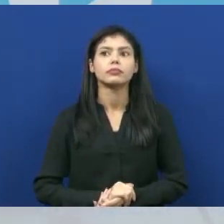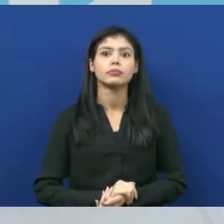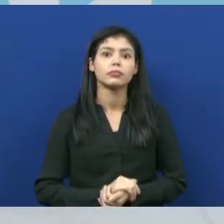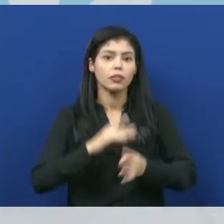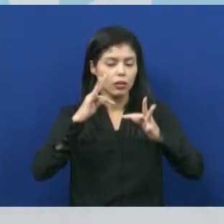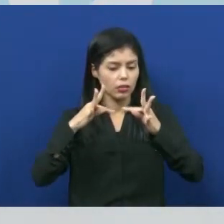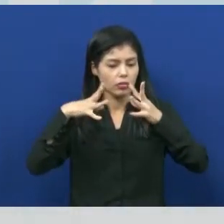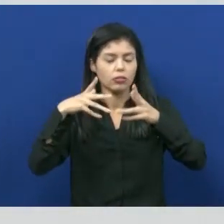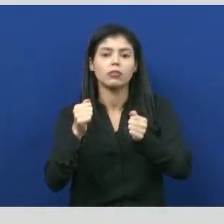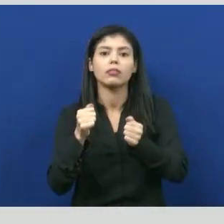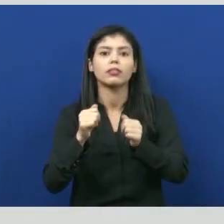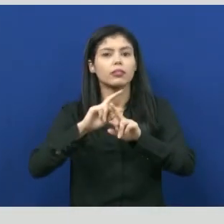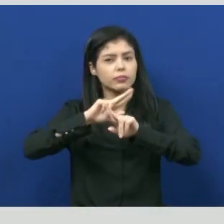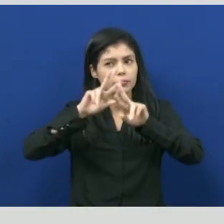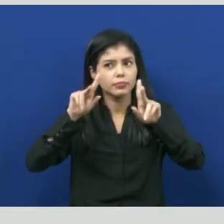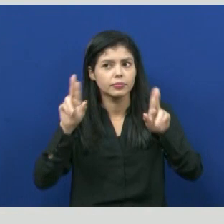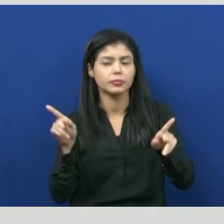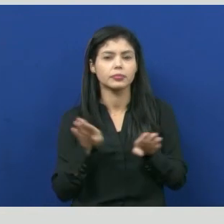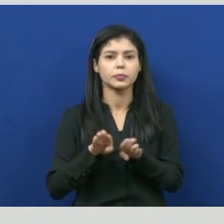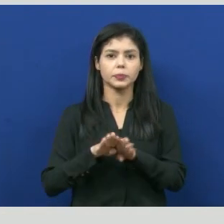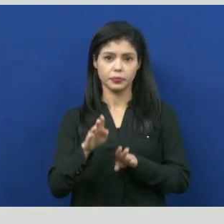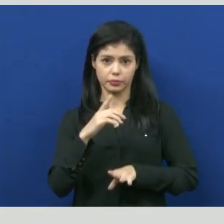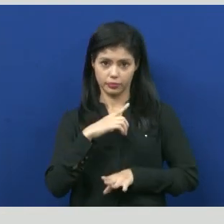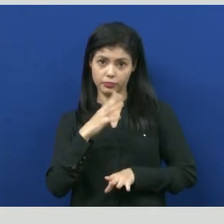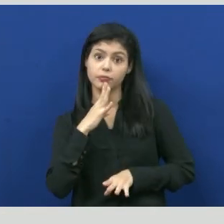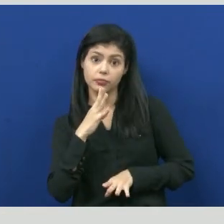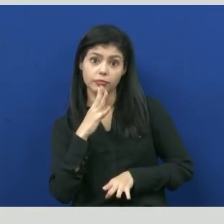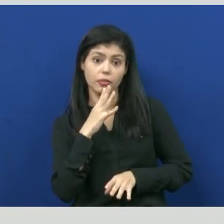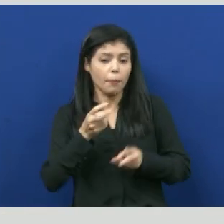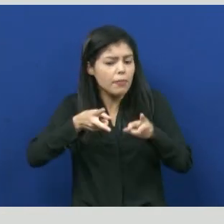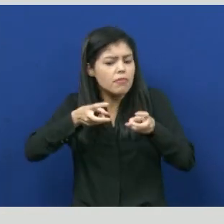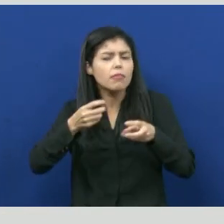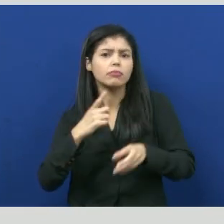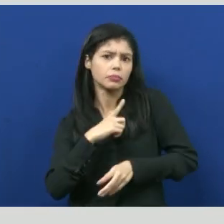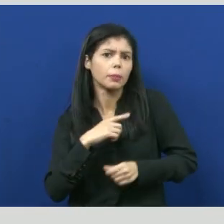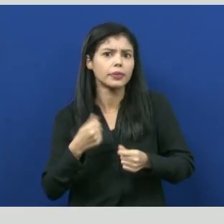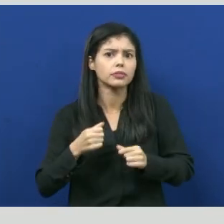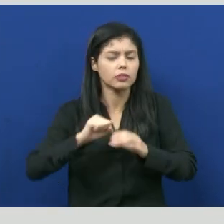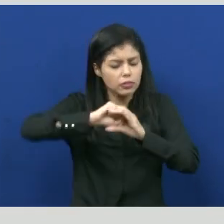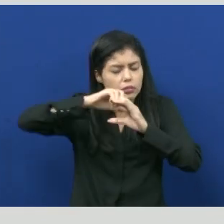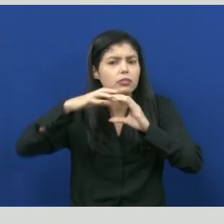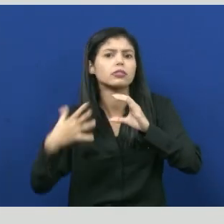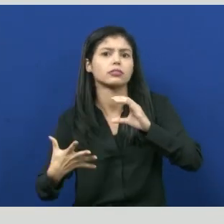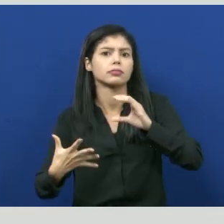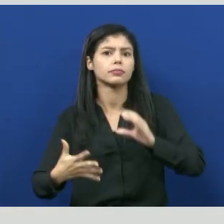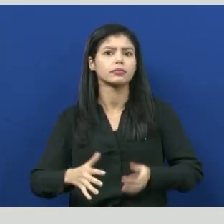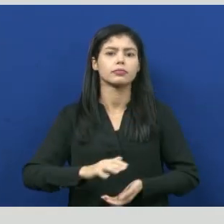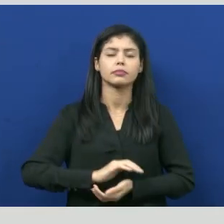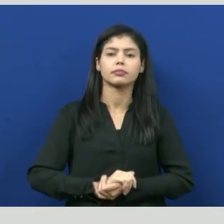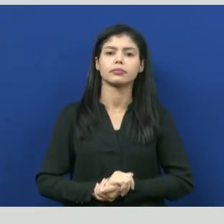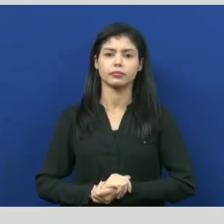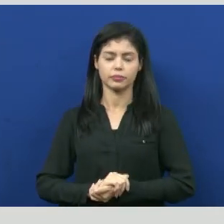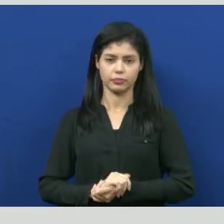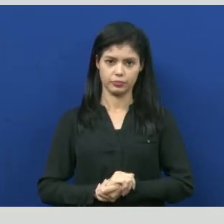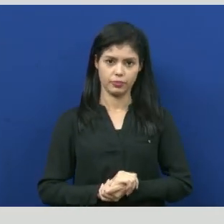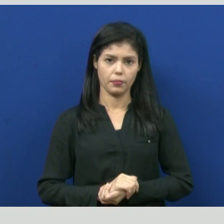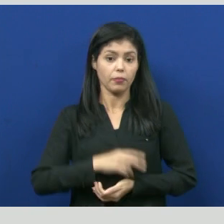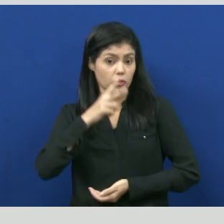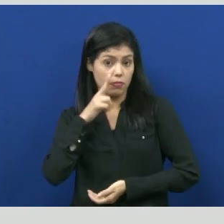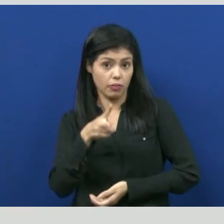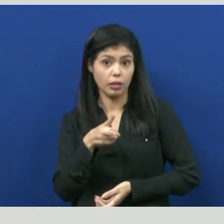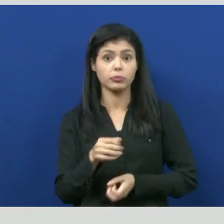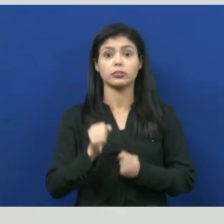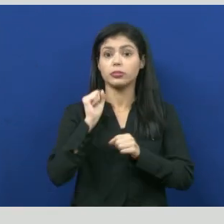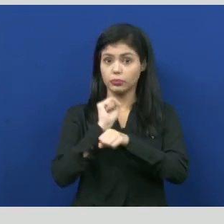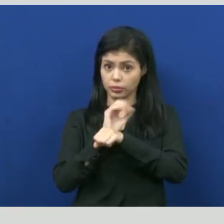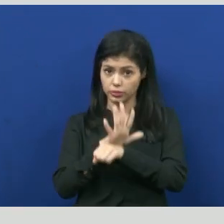Em todas as áreas do conhecimento, nós percebemos essa necessidade de classificar. Como vemos ali